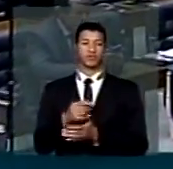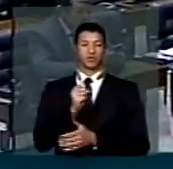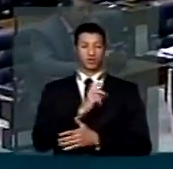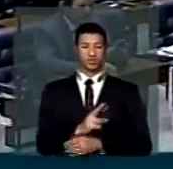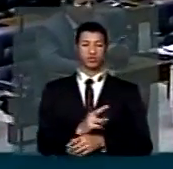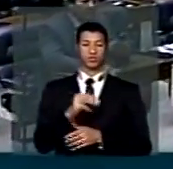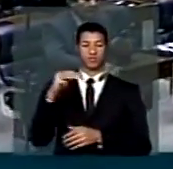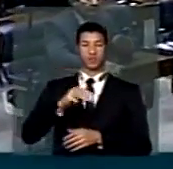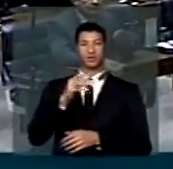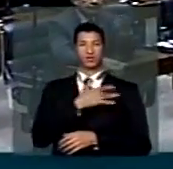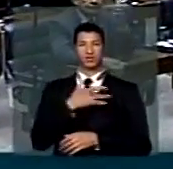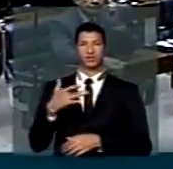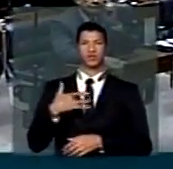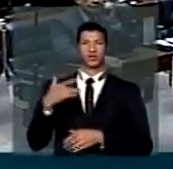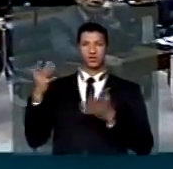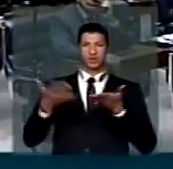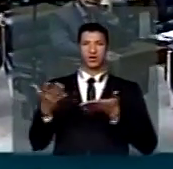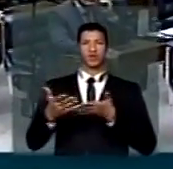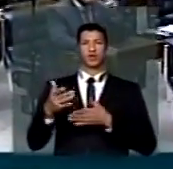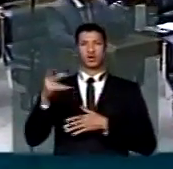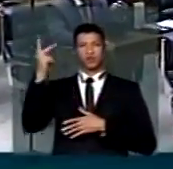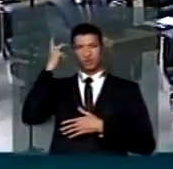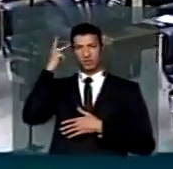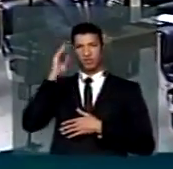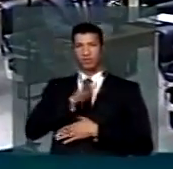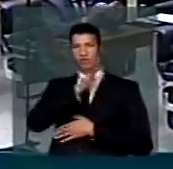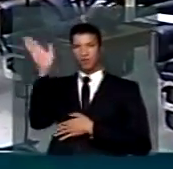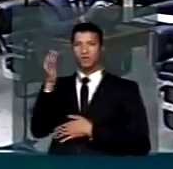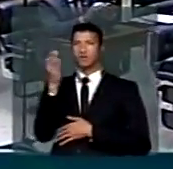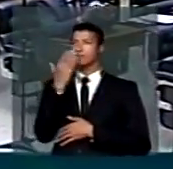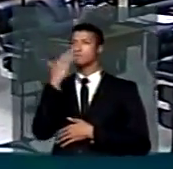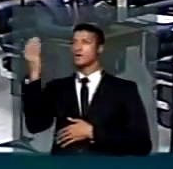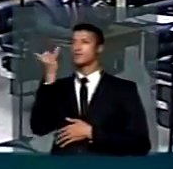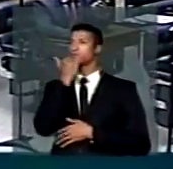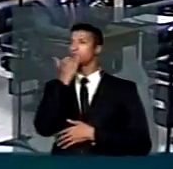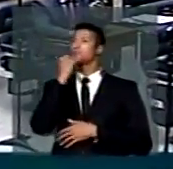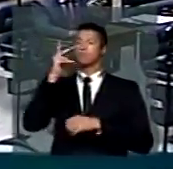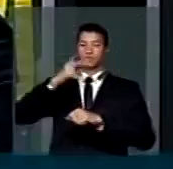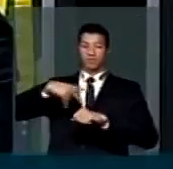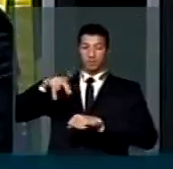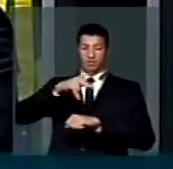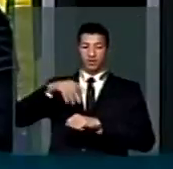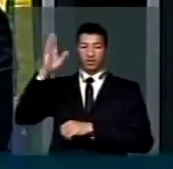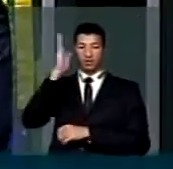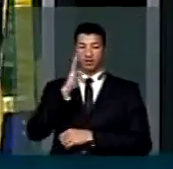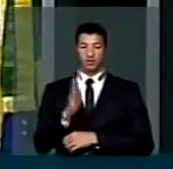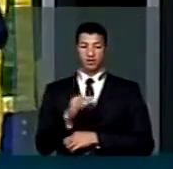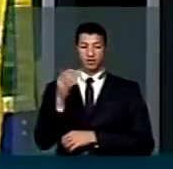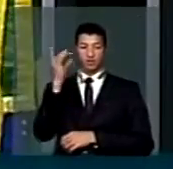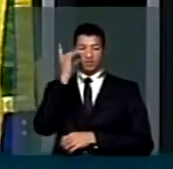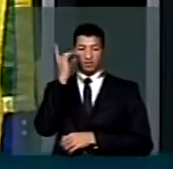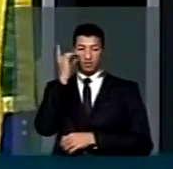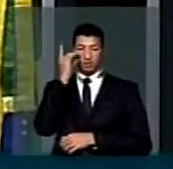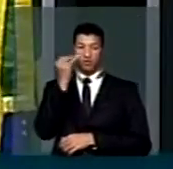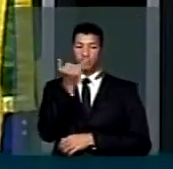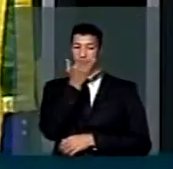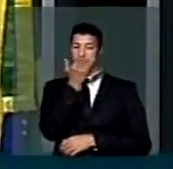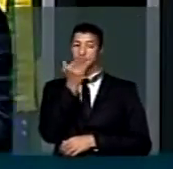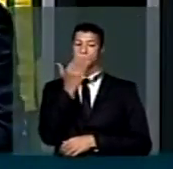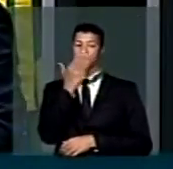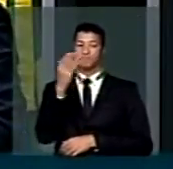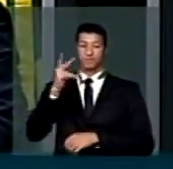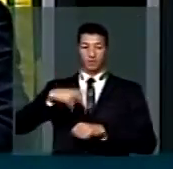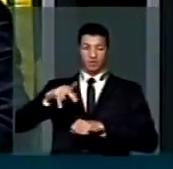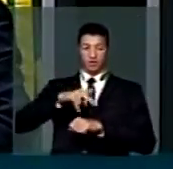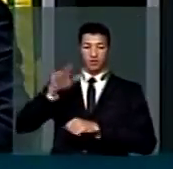ministro da Saúde, agora é candidato ao Estado de São Paulo, peça desculpas à nação. Esta presidente, peça desculpas